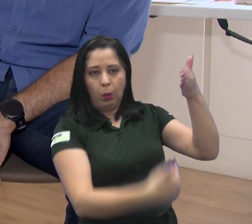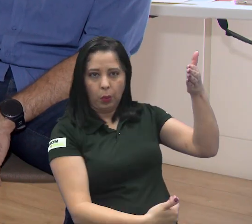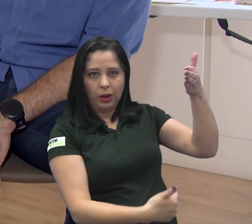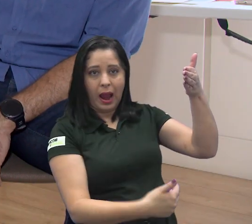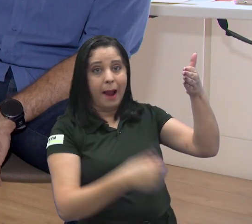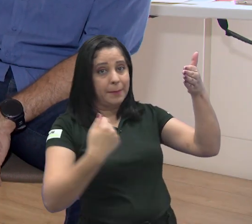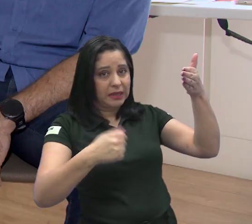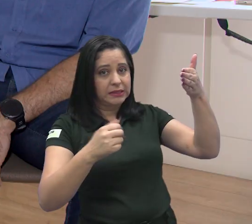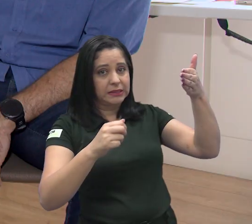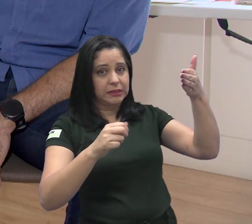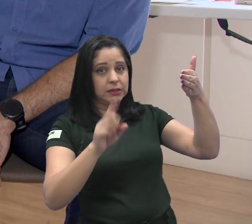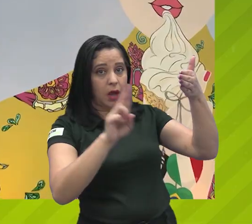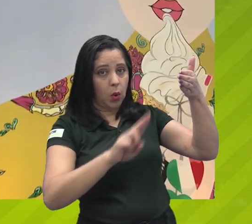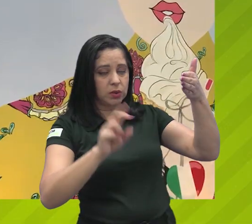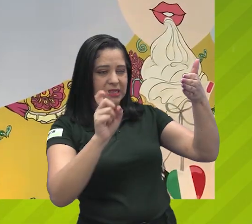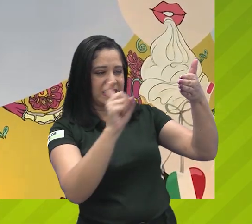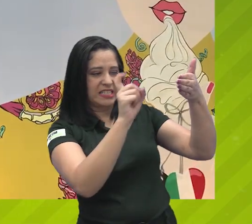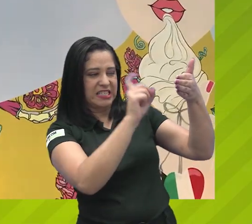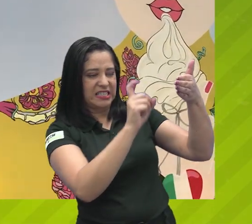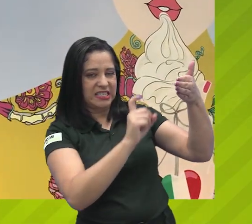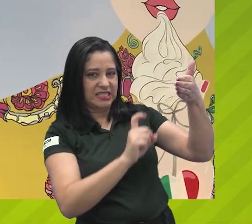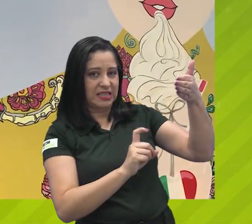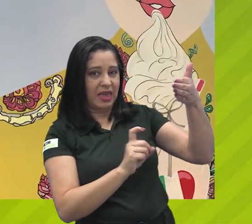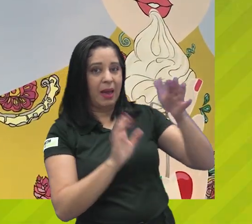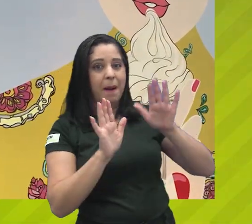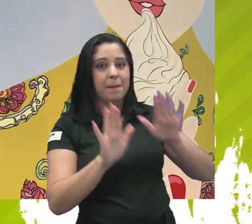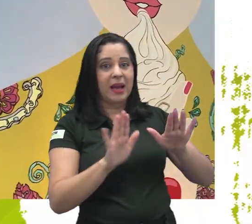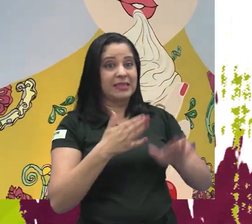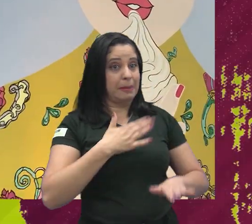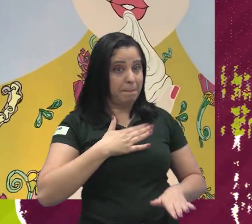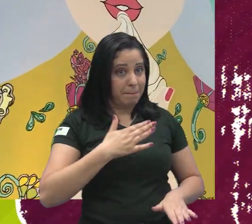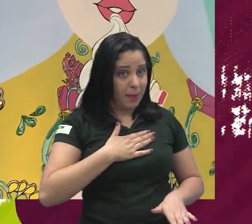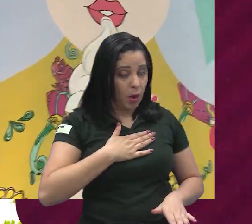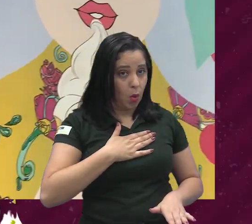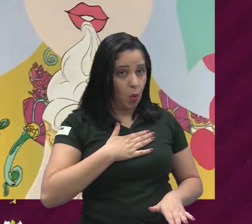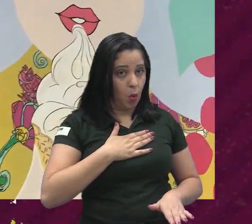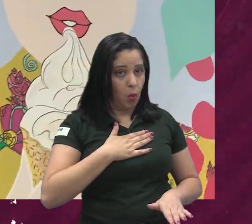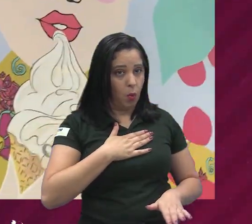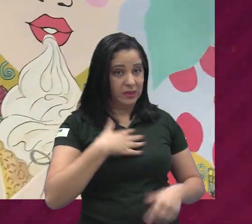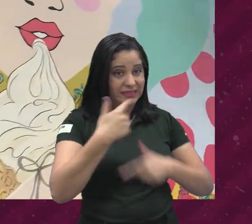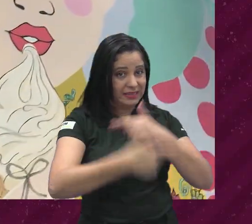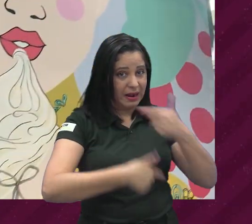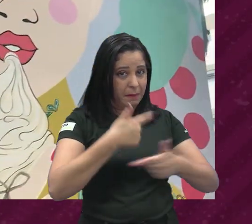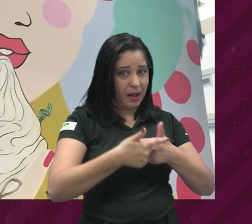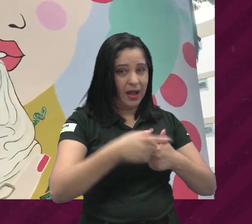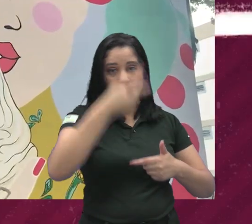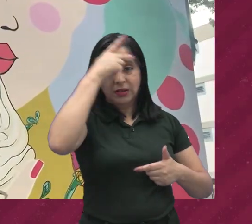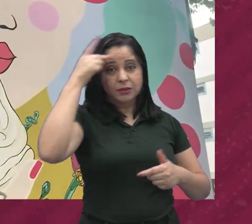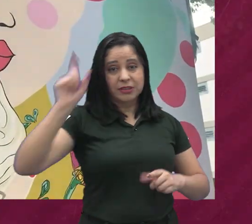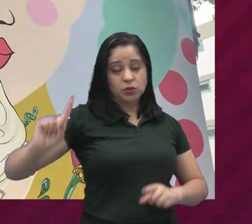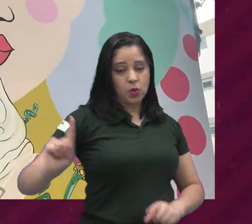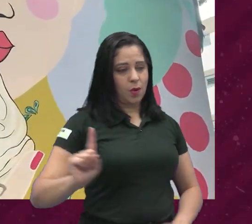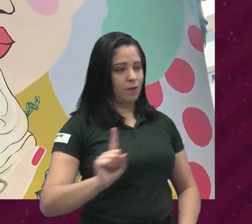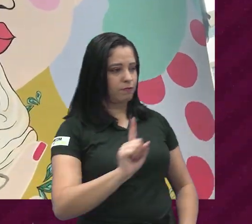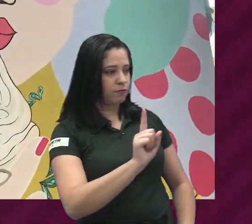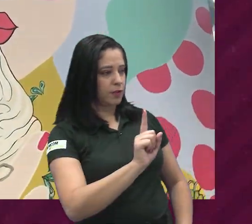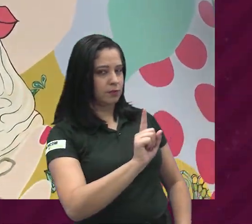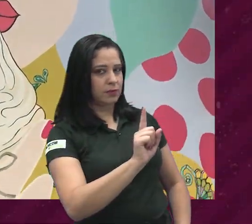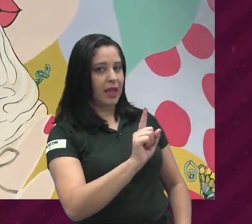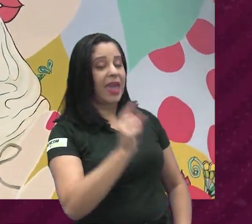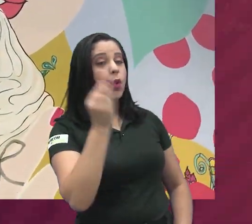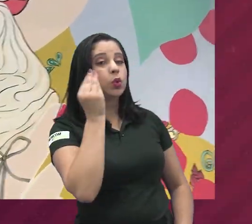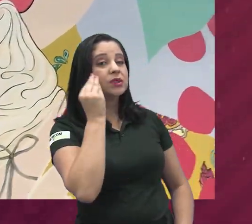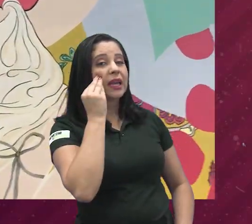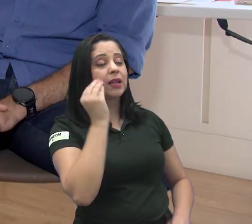isso para que a linha apareça com melhor resolução, mas os murais que eu pinto são murais que as pessoas se aproximam. Então eu tento fazer